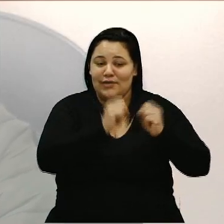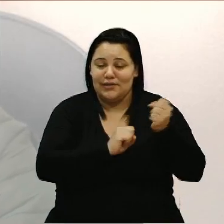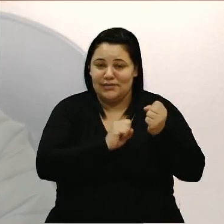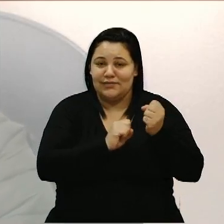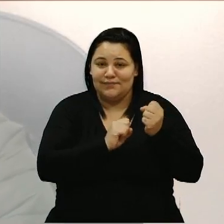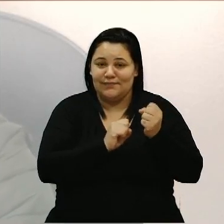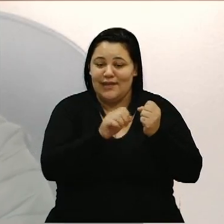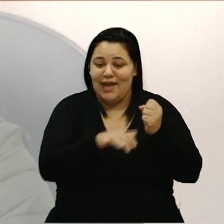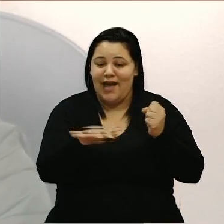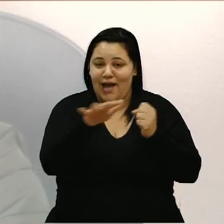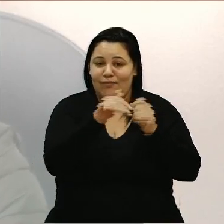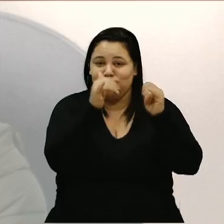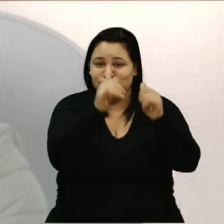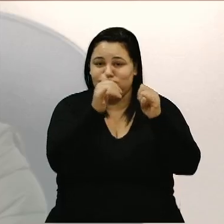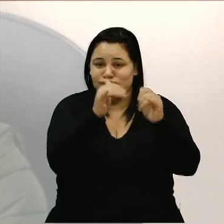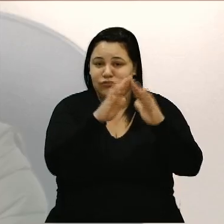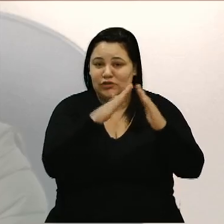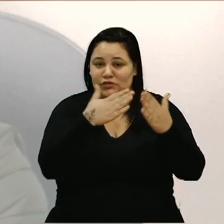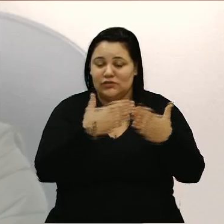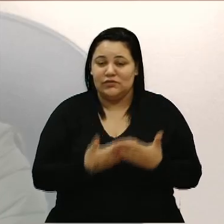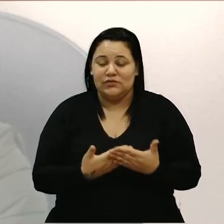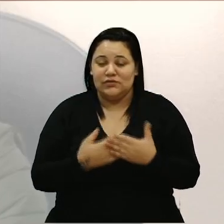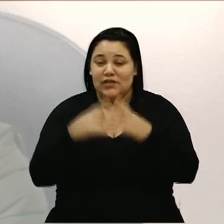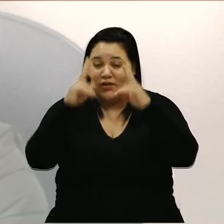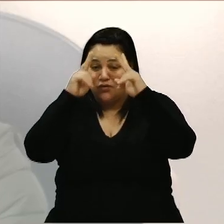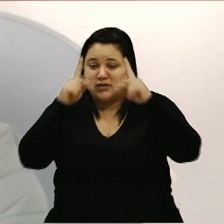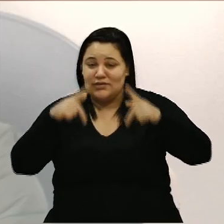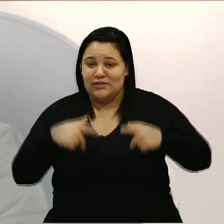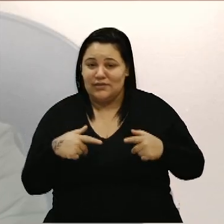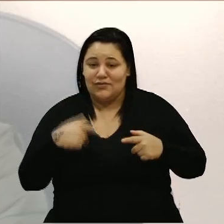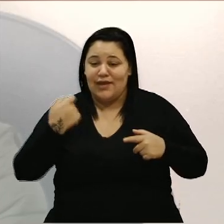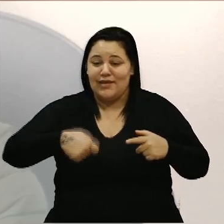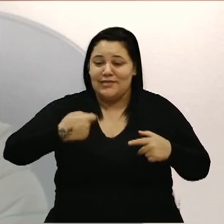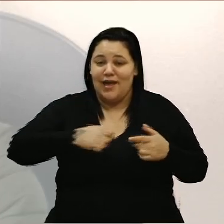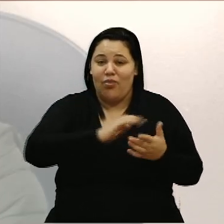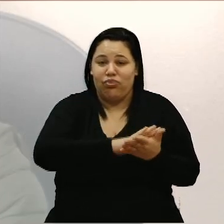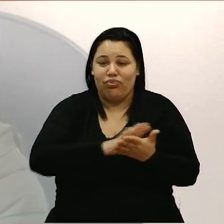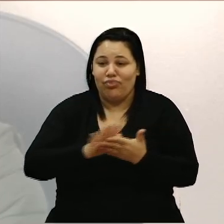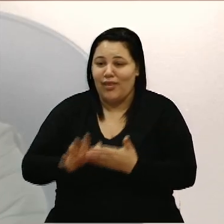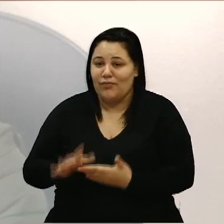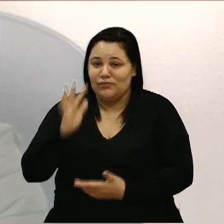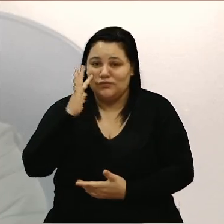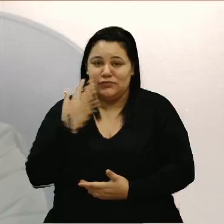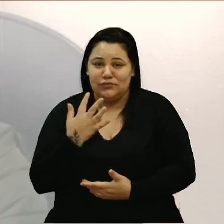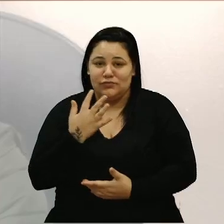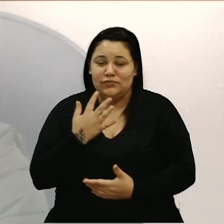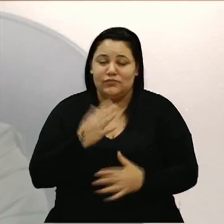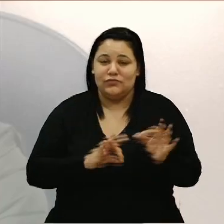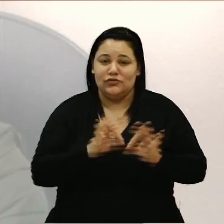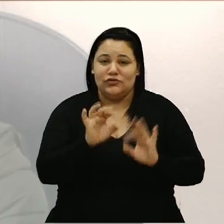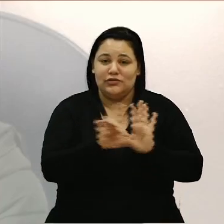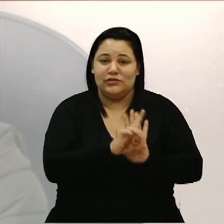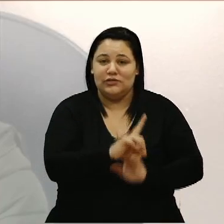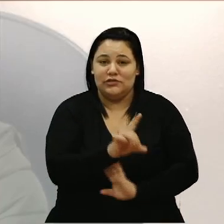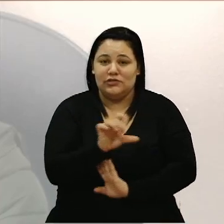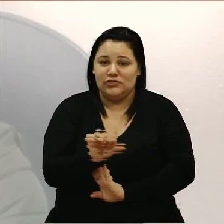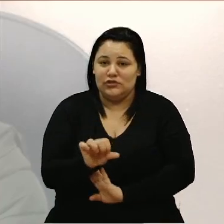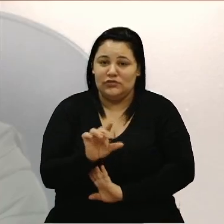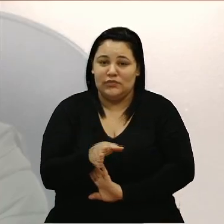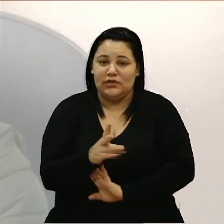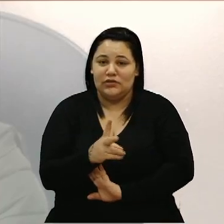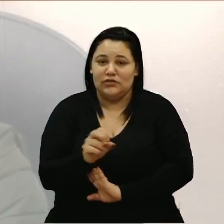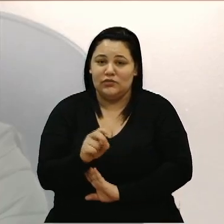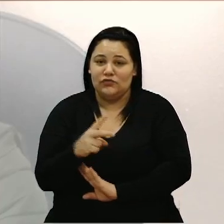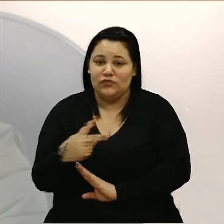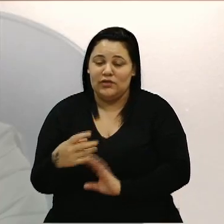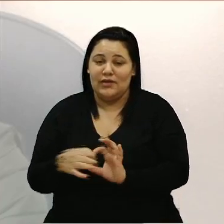e reconhecendo a urgência imposta pela calamidade pública, é essencial a aprovação do projeto de lei número 119/2024. Este permitirá